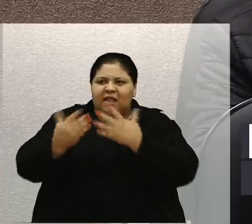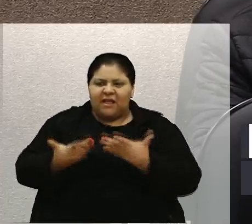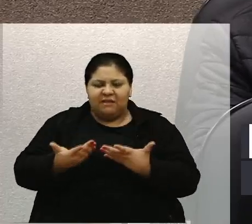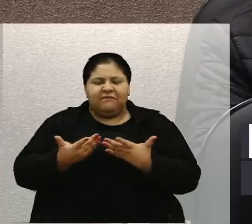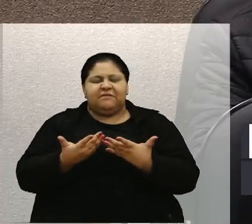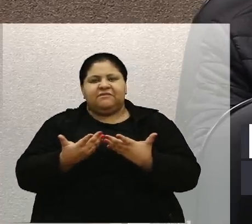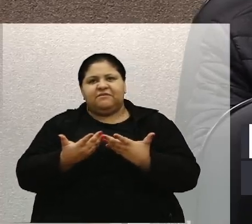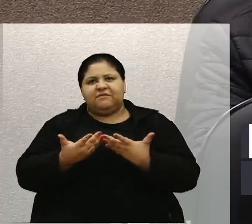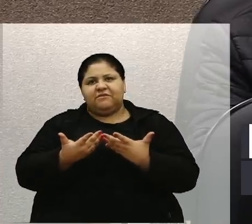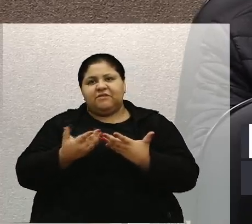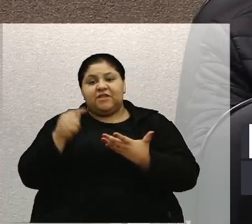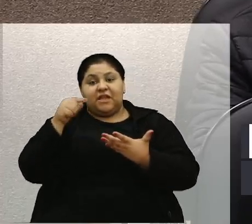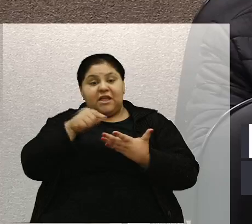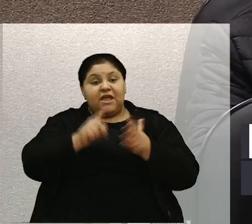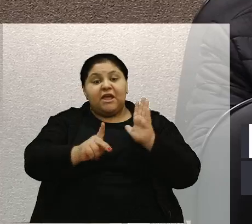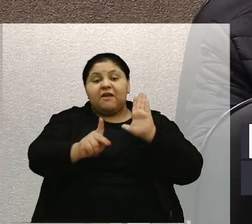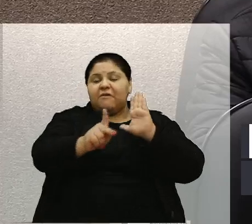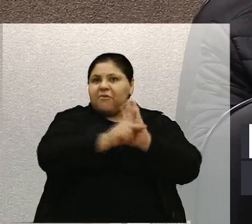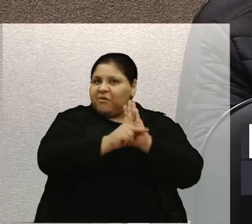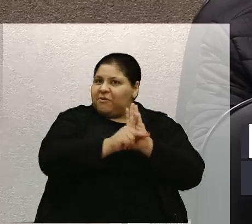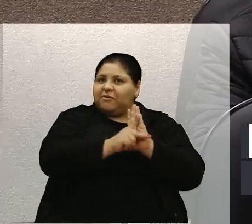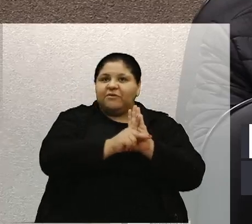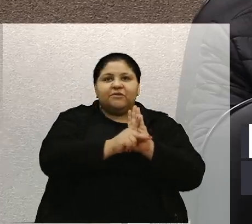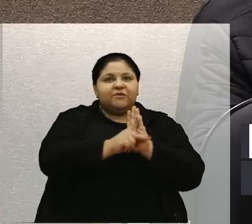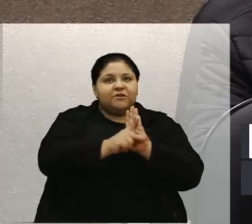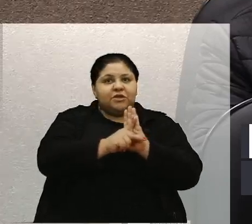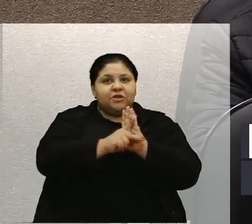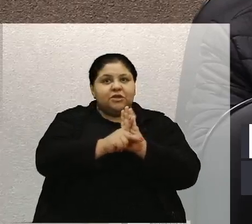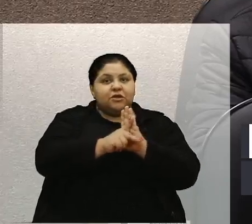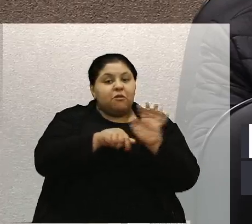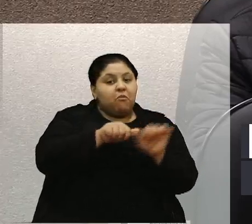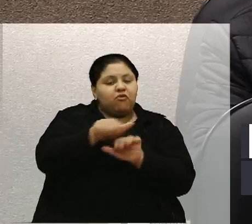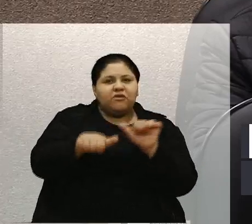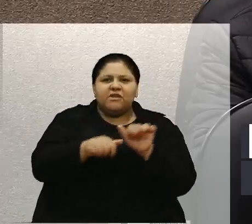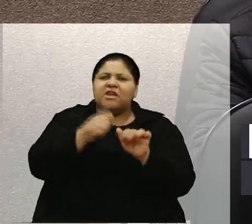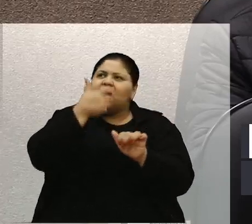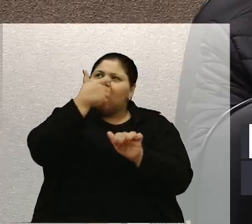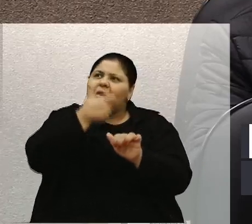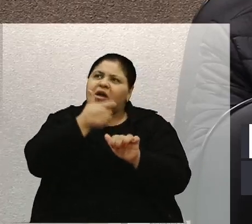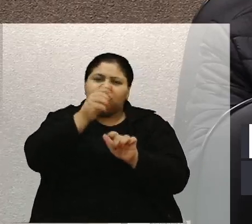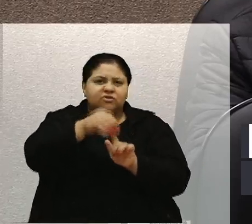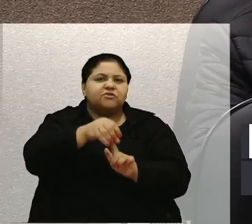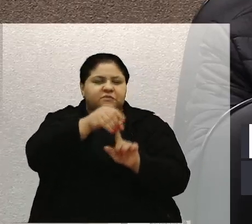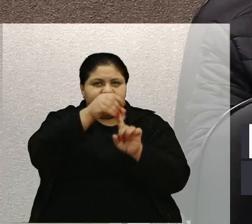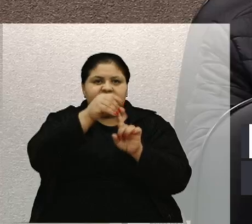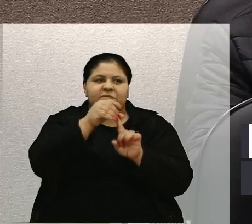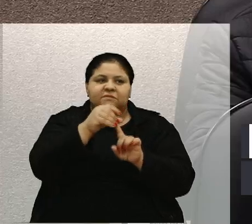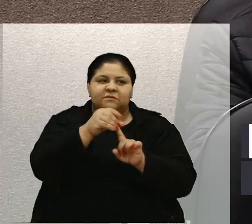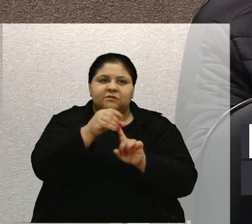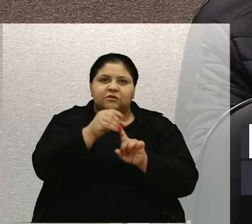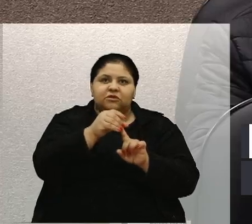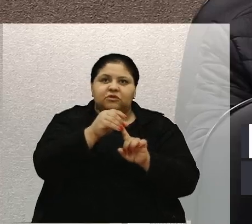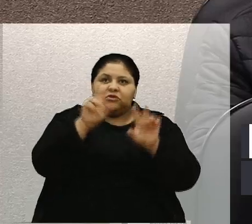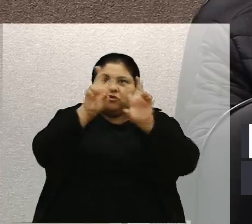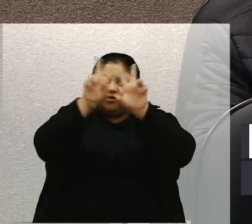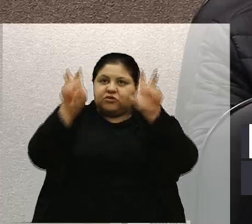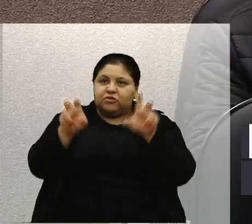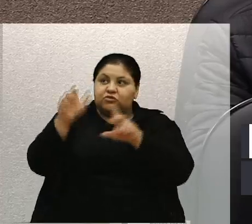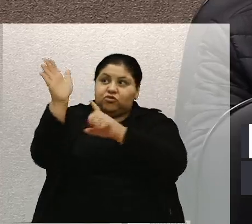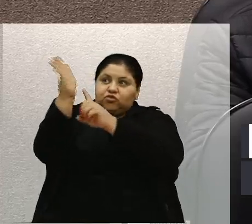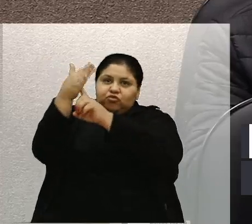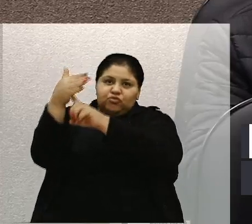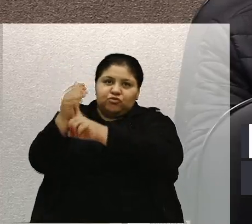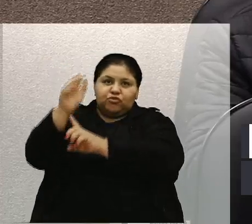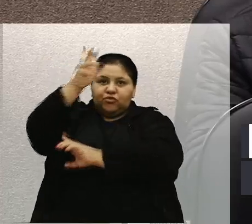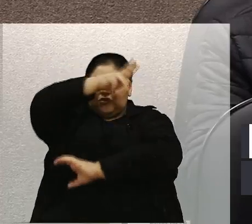dignidade. Esse é um projeto, sem dúvida alguma, inovador. Eu diria que uma das principais pautas, né, de bandeira que o